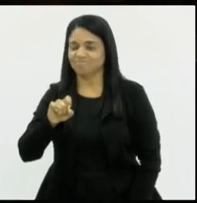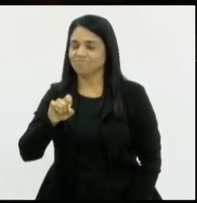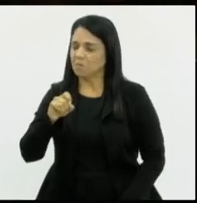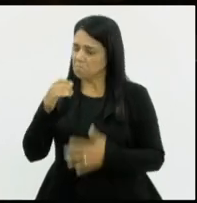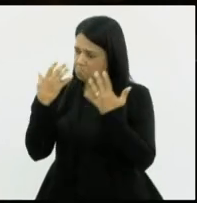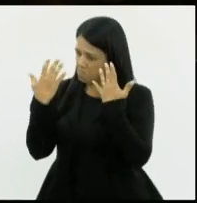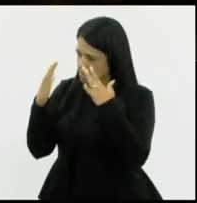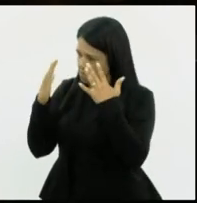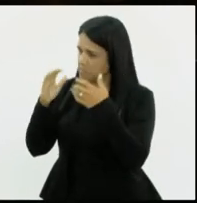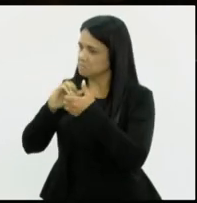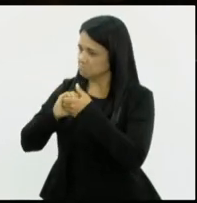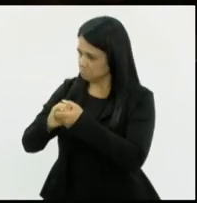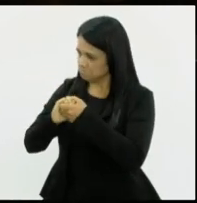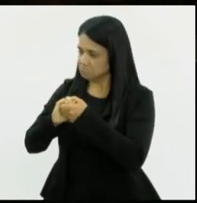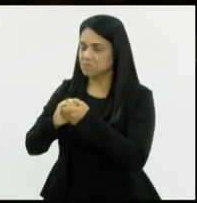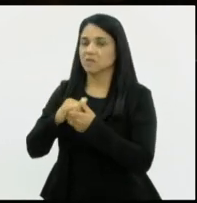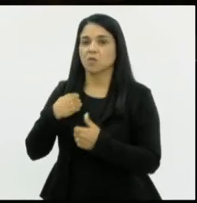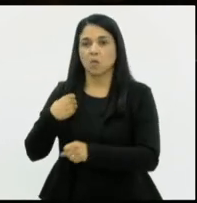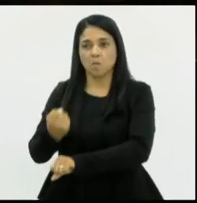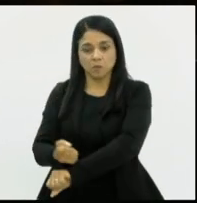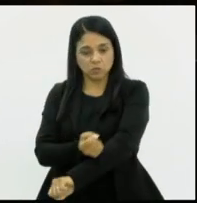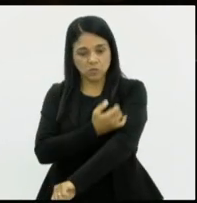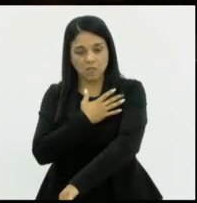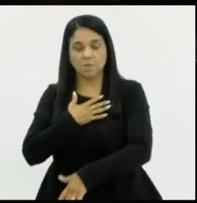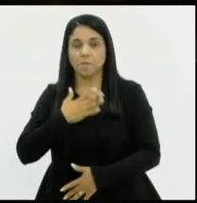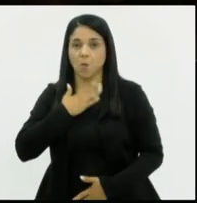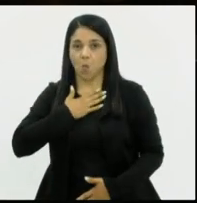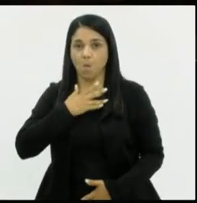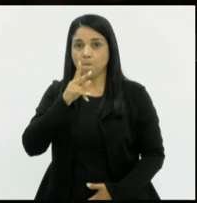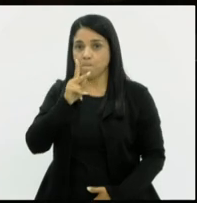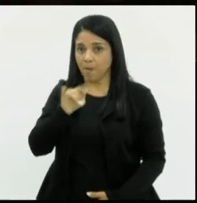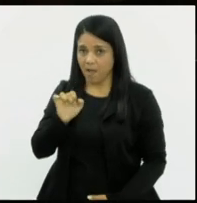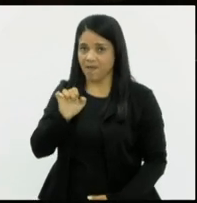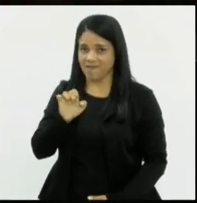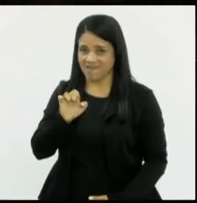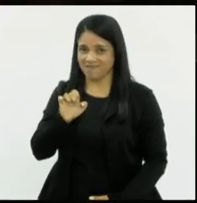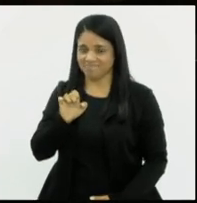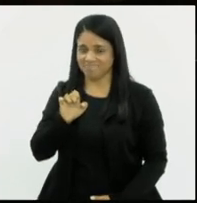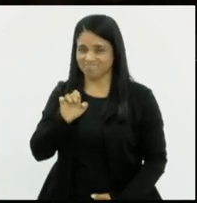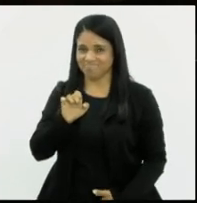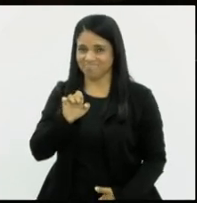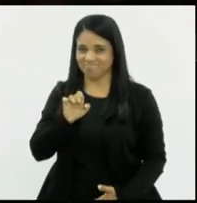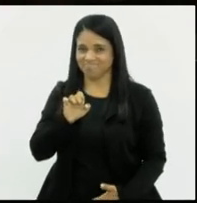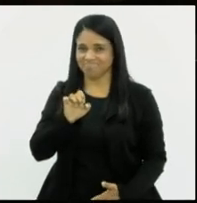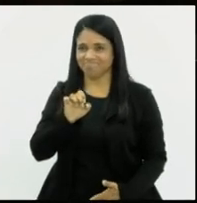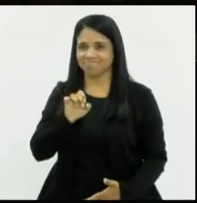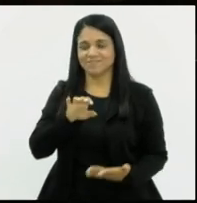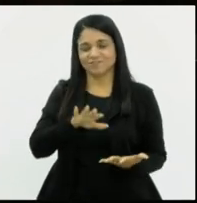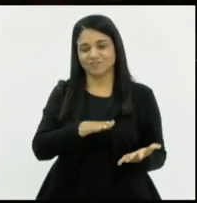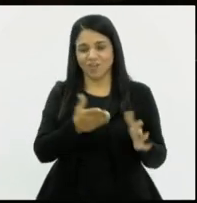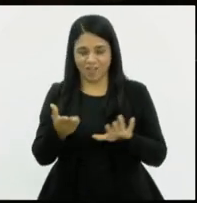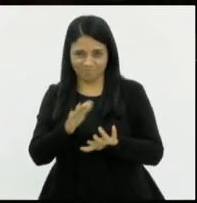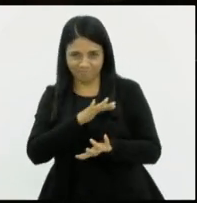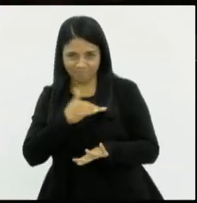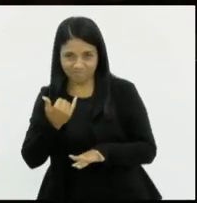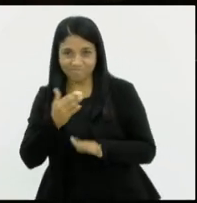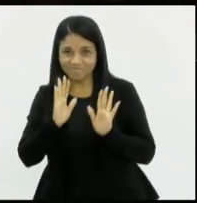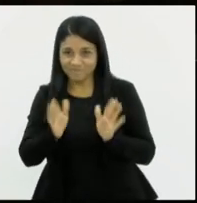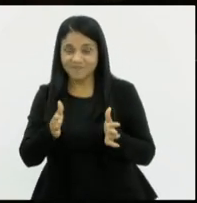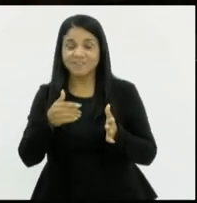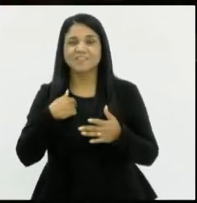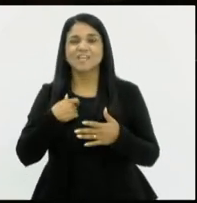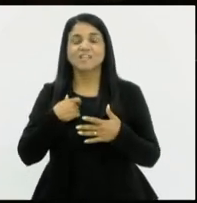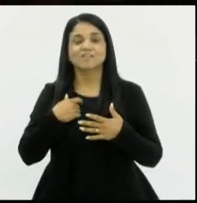porque o meu saudoso pai, ele gostava muito, não, não tocava no instrumento, mas ele sempre gostou